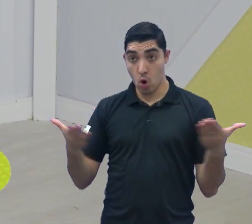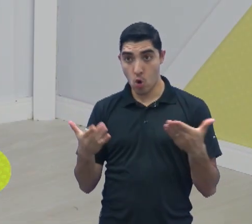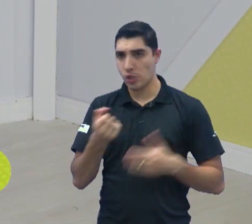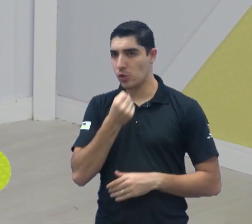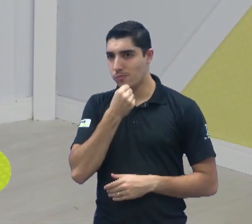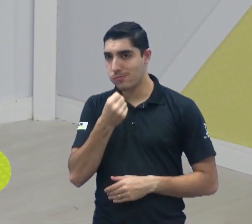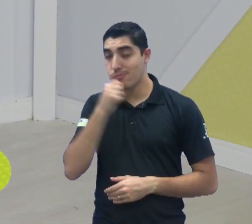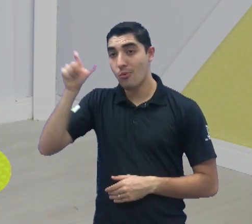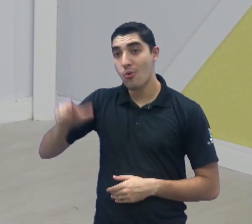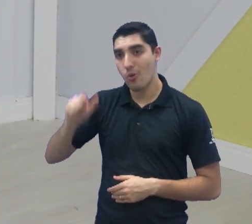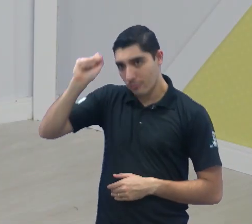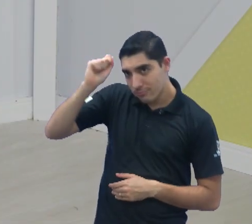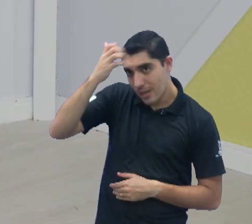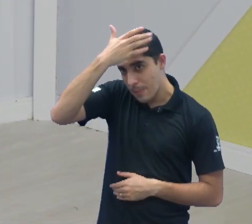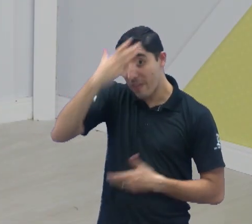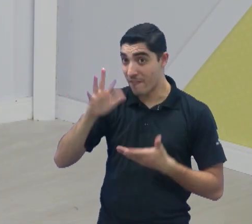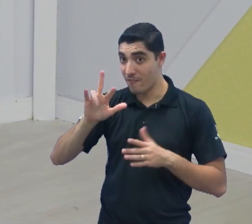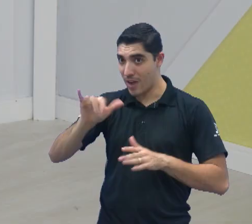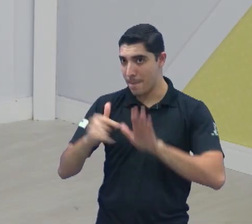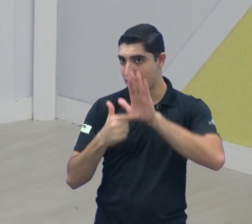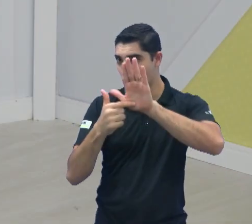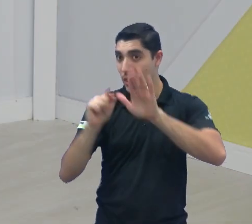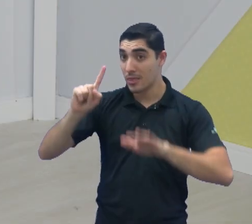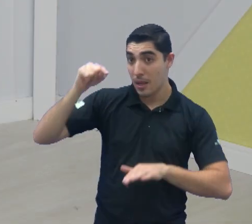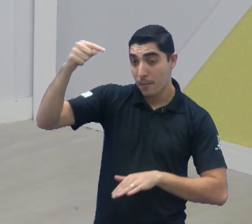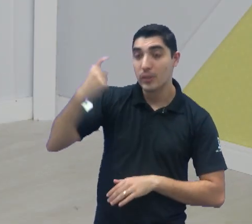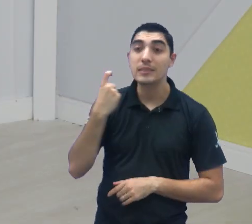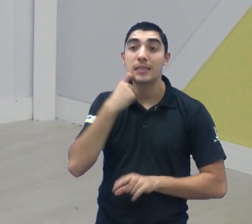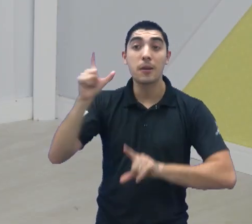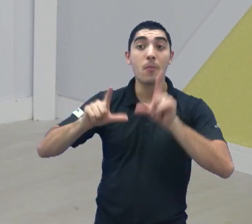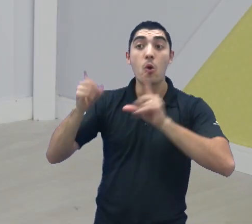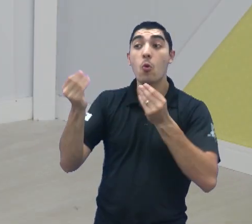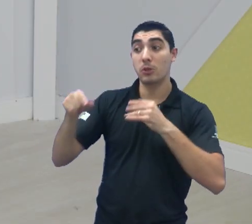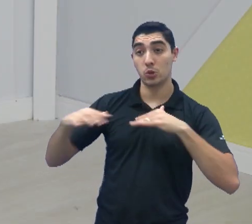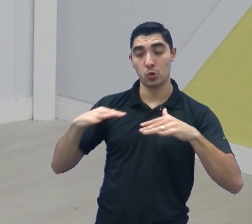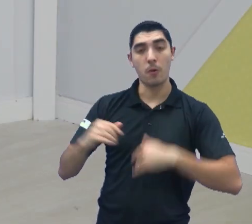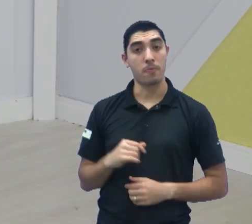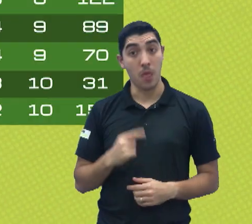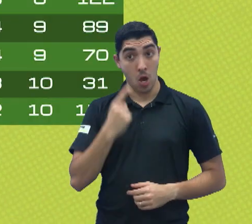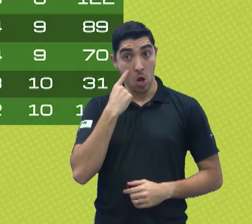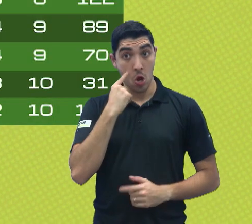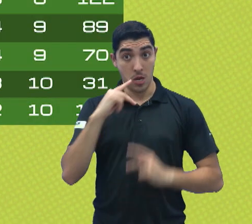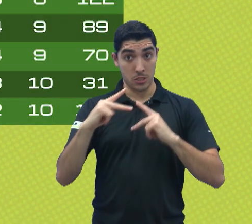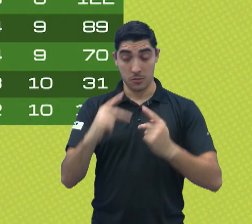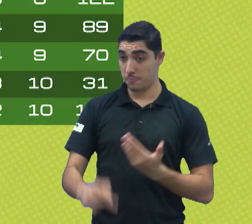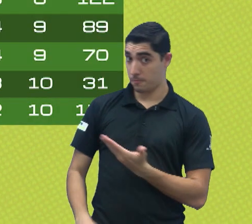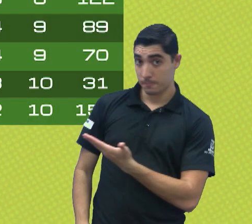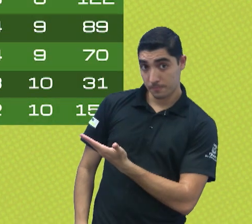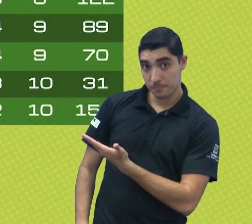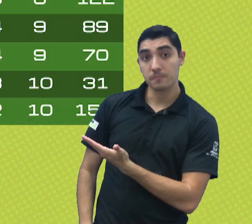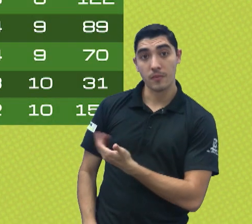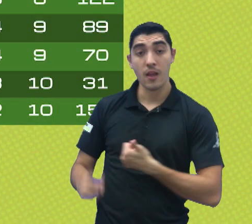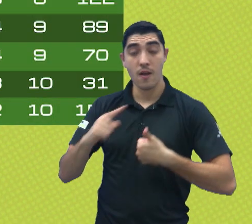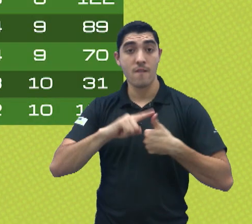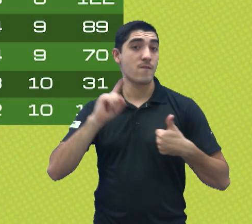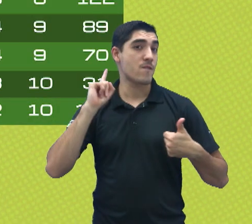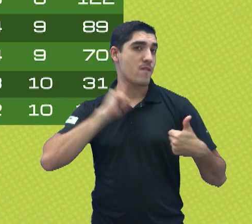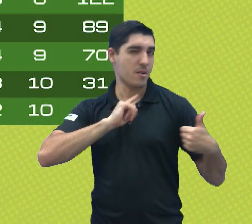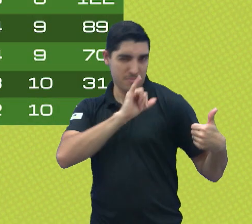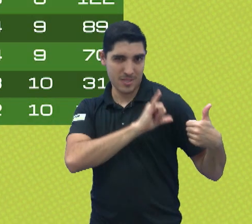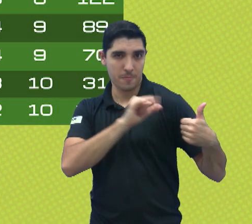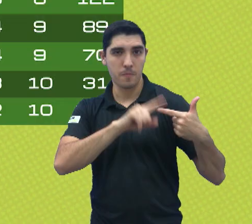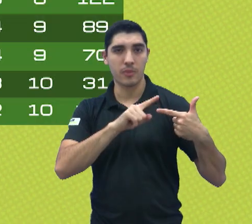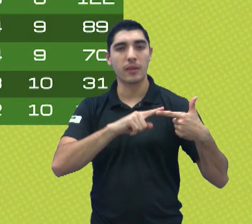para você. Matheus, coloca pra gente a classificação do NBB. São José ainda tá na primeira página, né? Tá lá, o Flamengo é líder, seguido pelo Pinheiros,